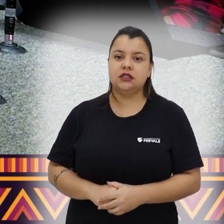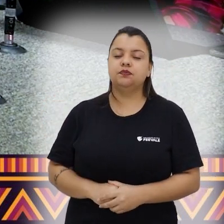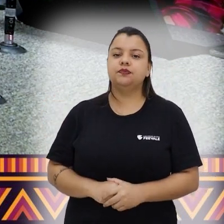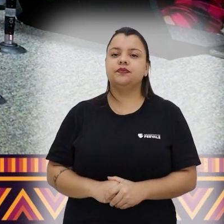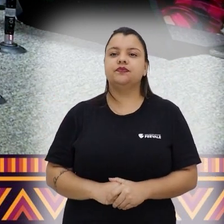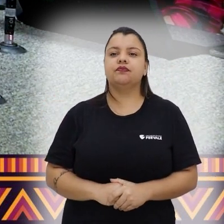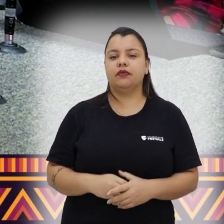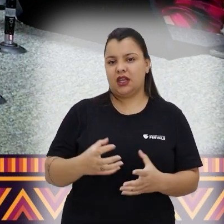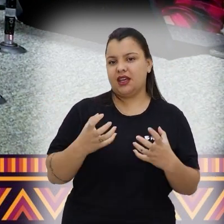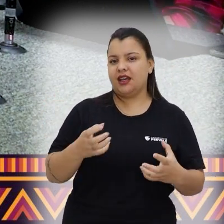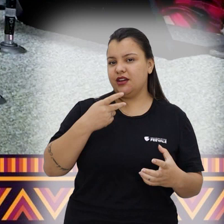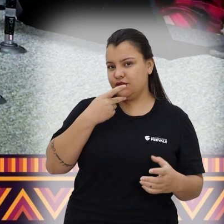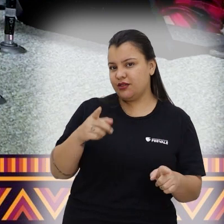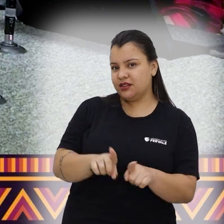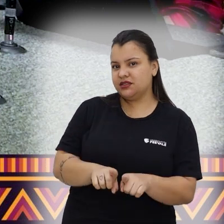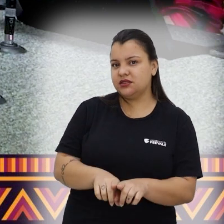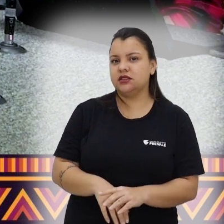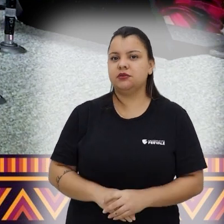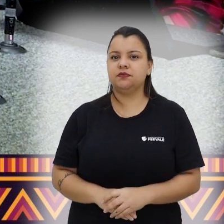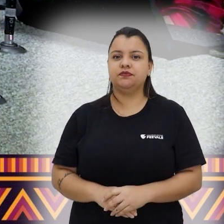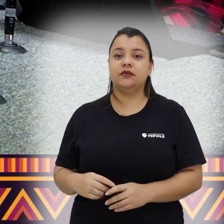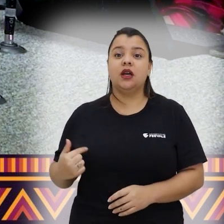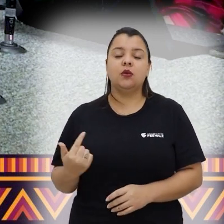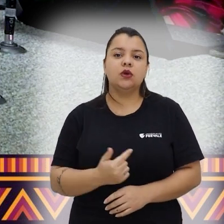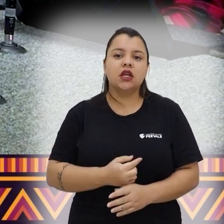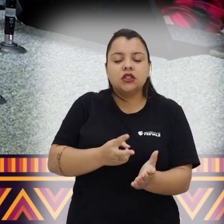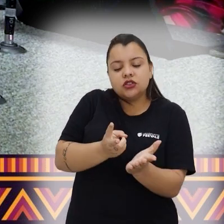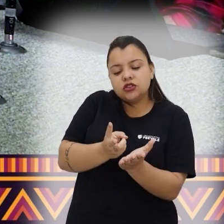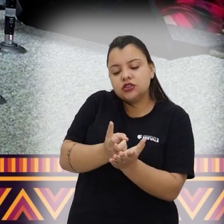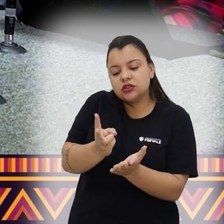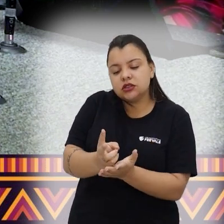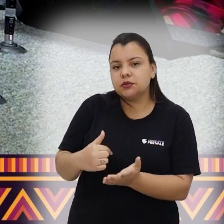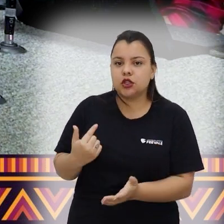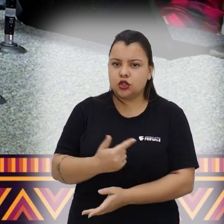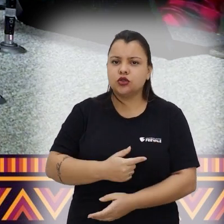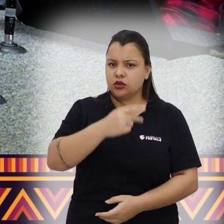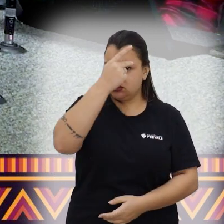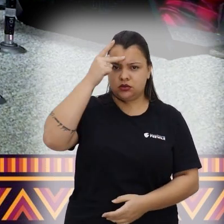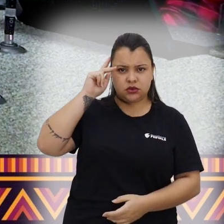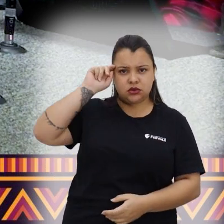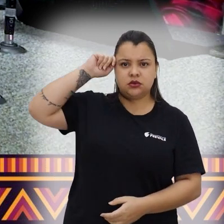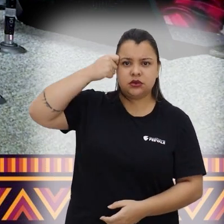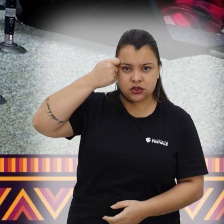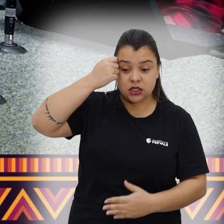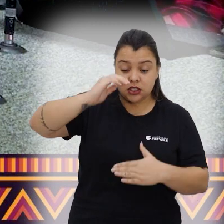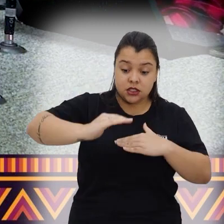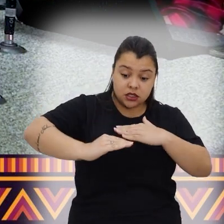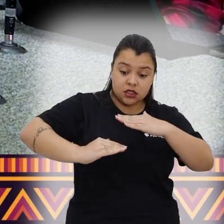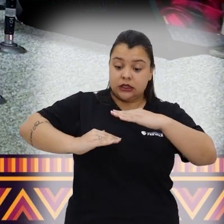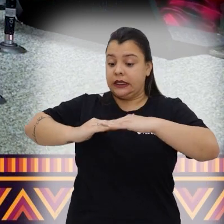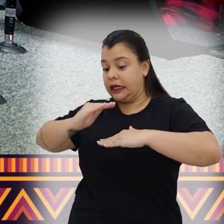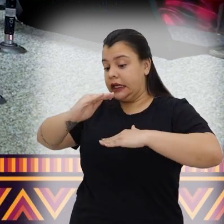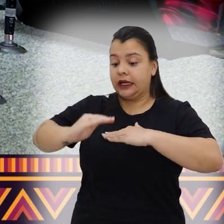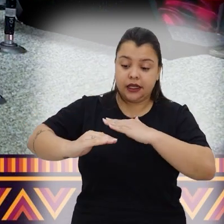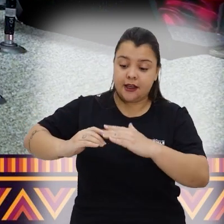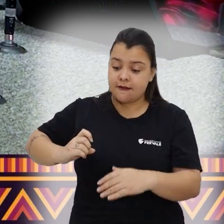até queria que tu falasse um pouco sobre isso. Porque a gente tá sempre nós, pessoas negras, a gente tá sempre em constante evolução e